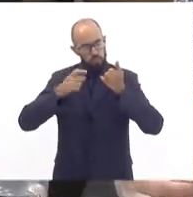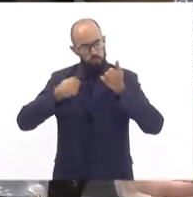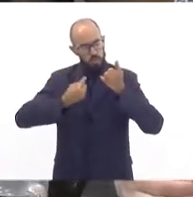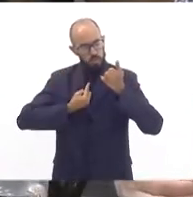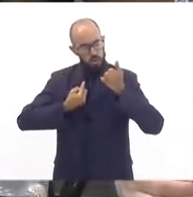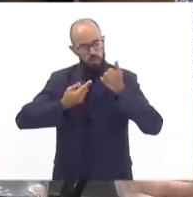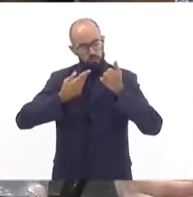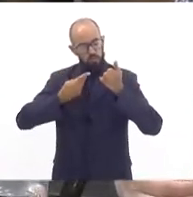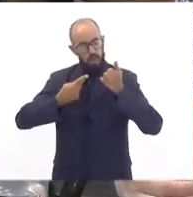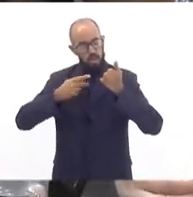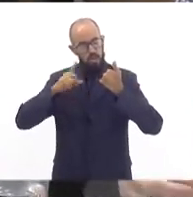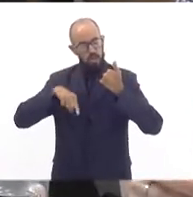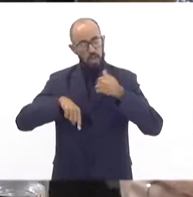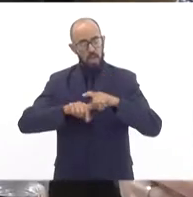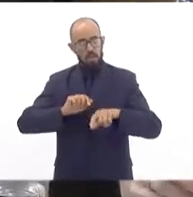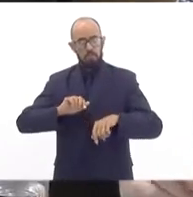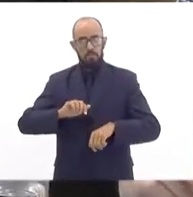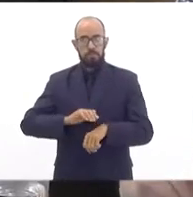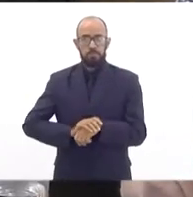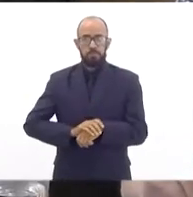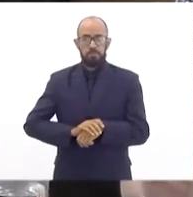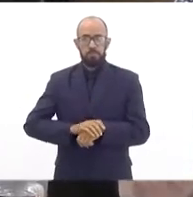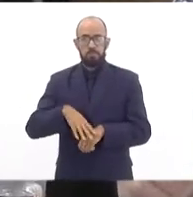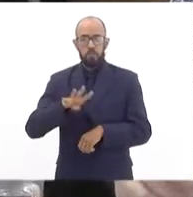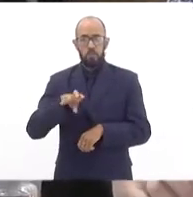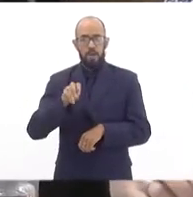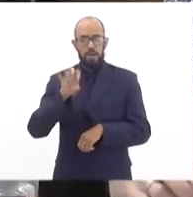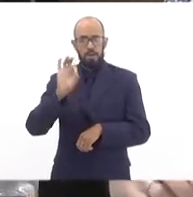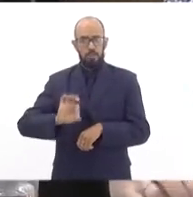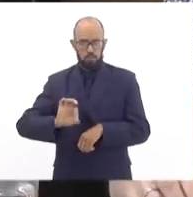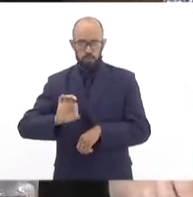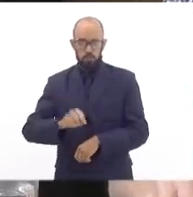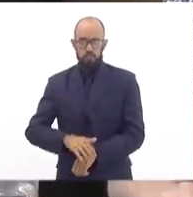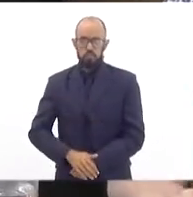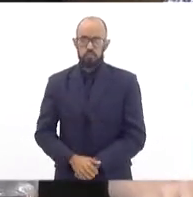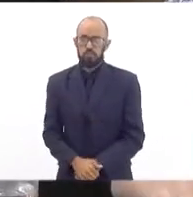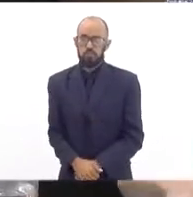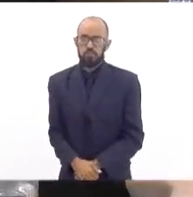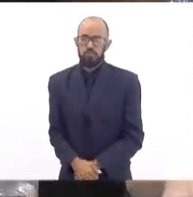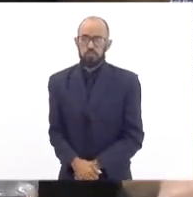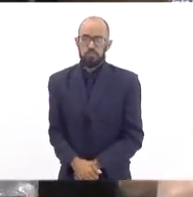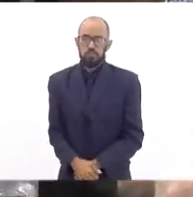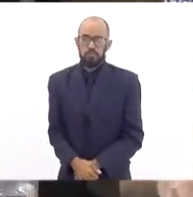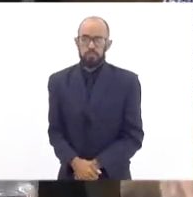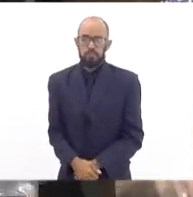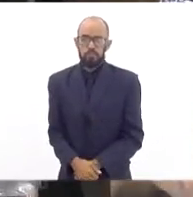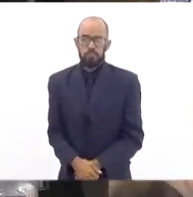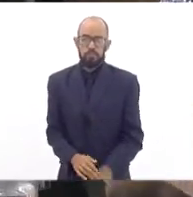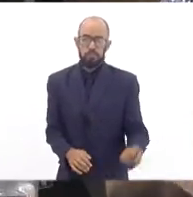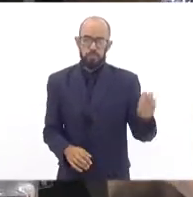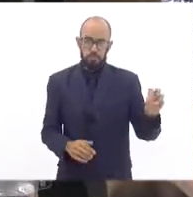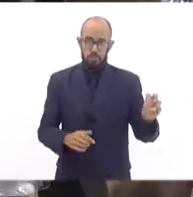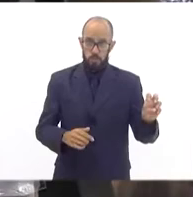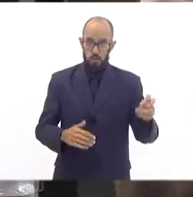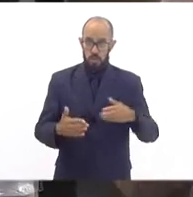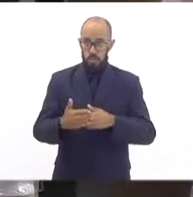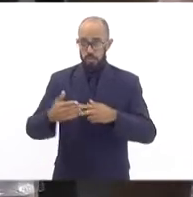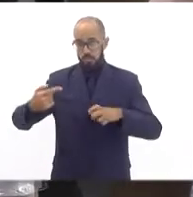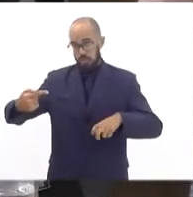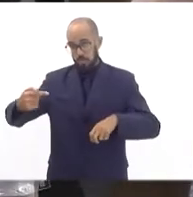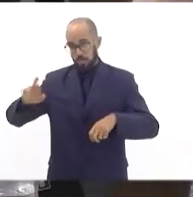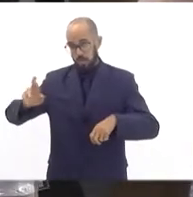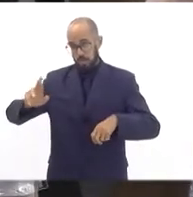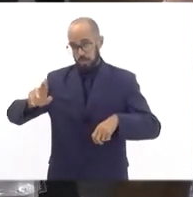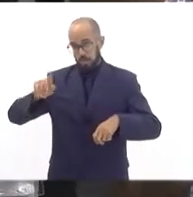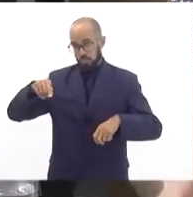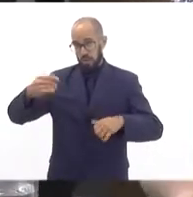dão conta que será de 40%, passando de 5 para 7. As notícias, se o